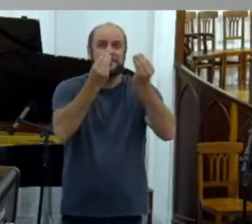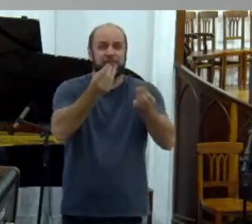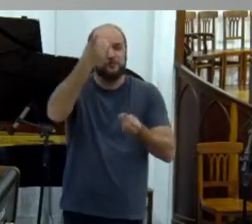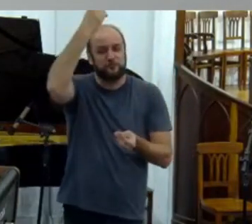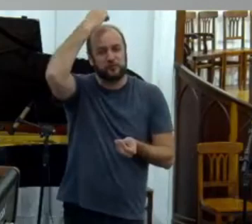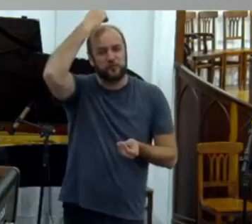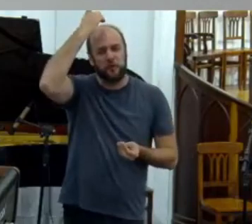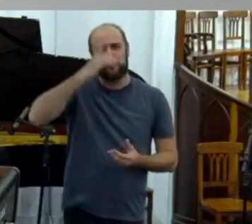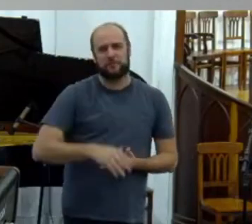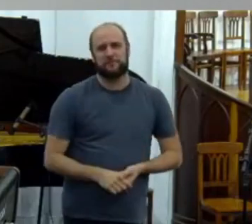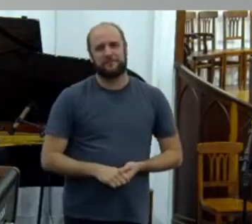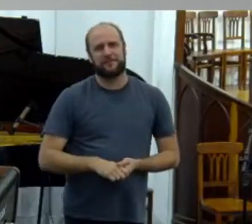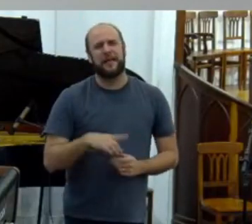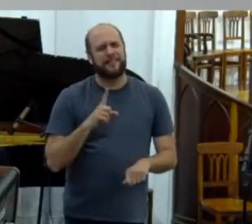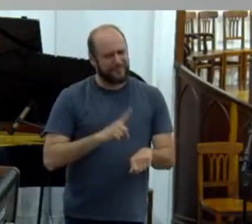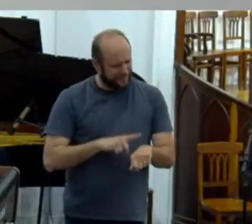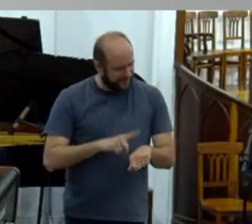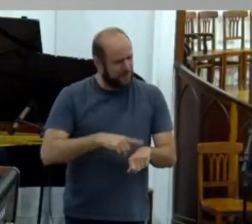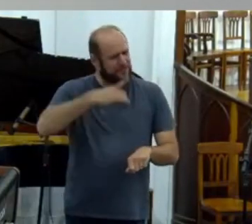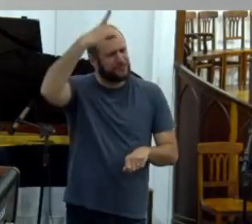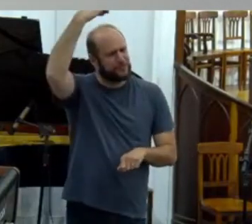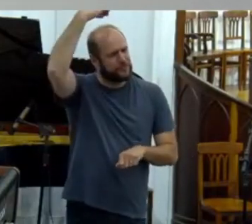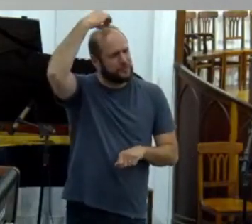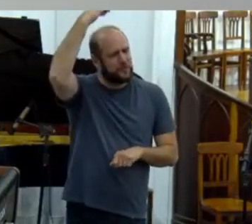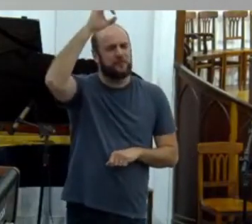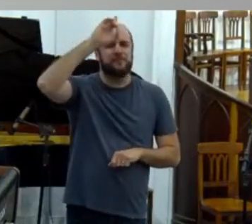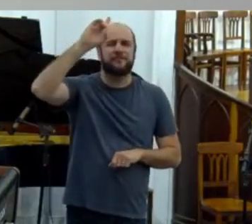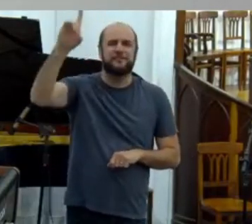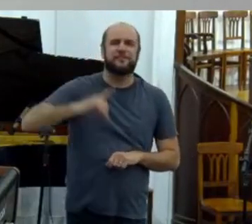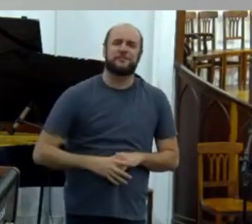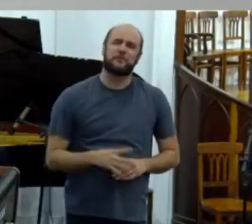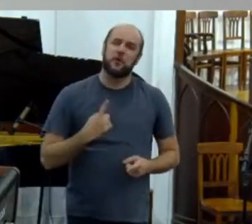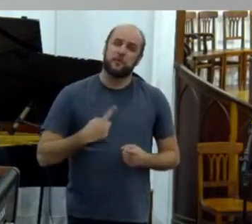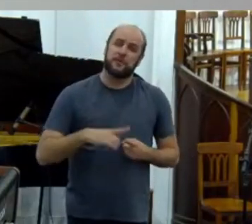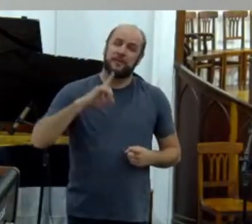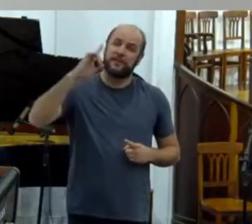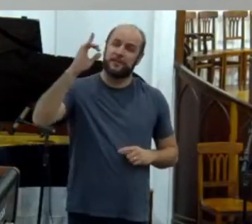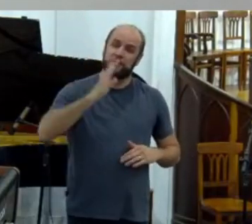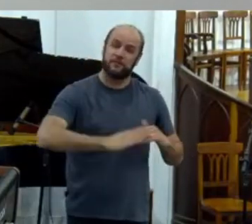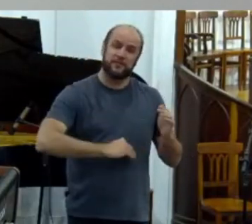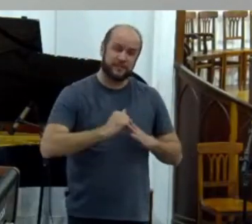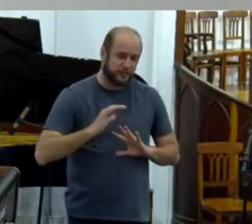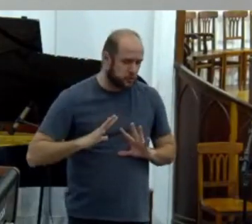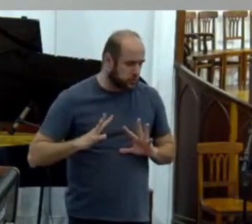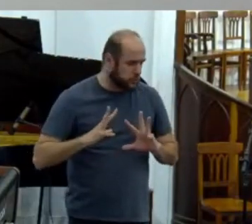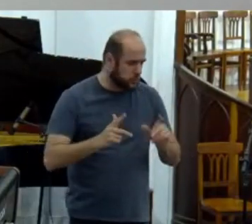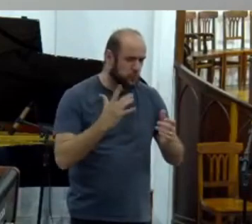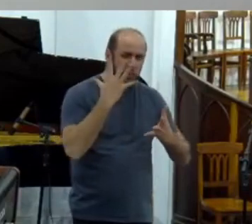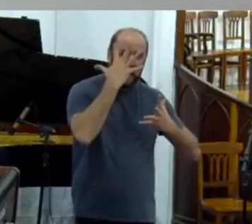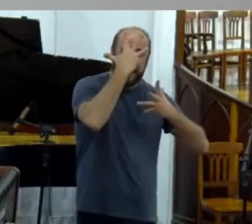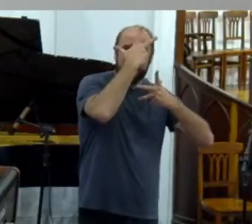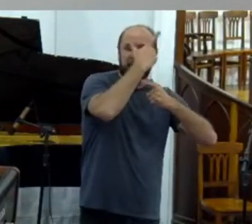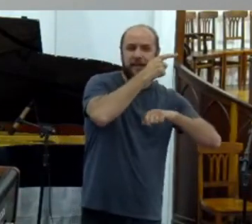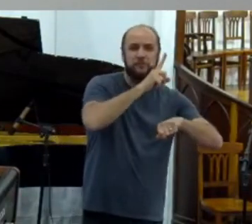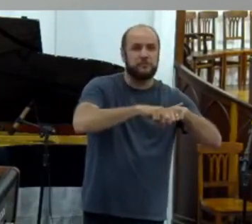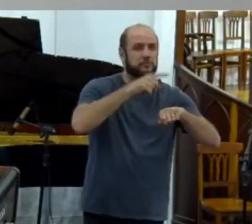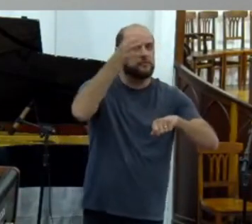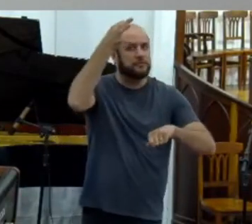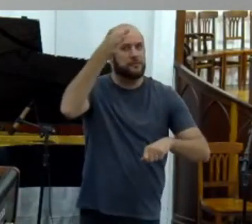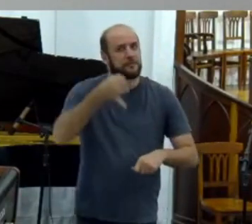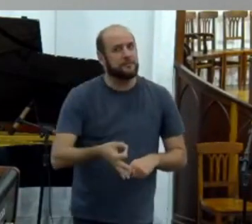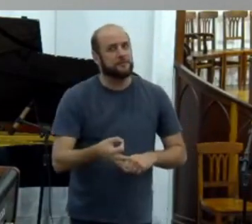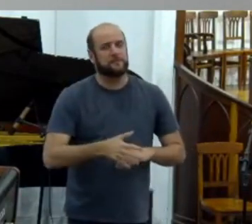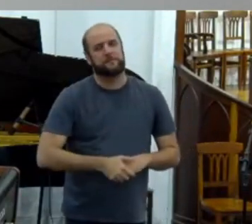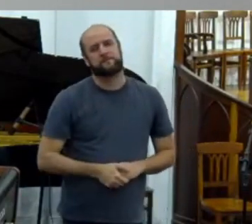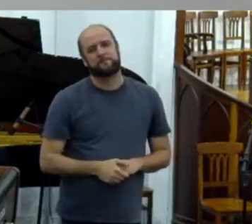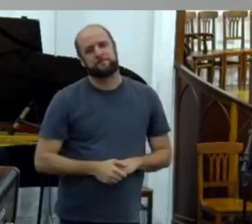Aproveite o tempo, é um dom de Deus. Porque Deus fez tudo formoso no seu devido tempo.